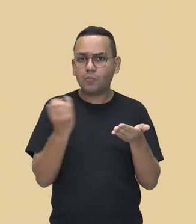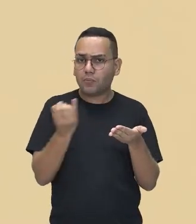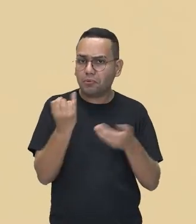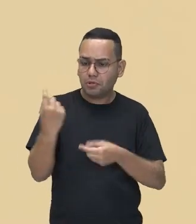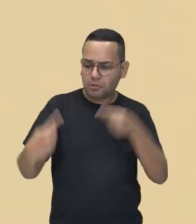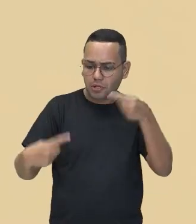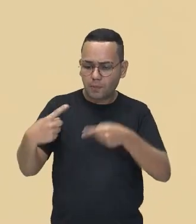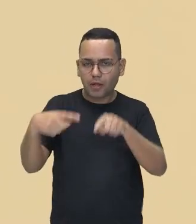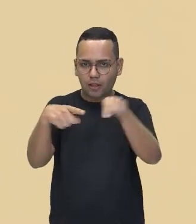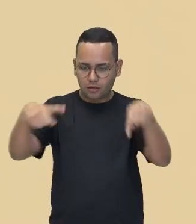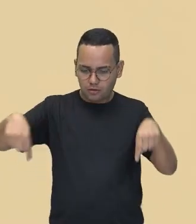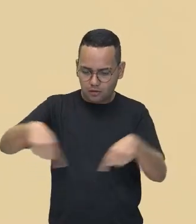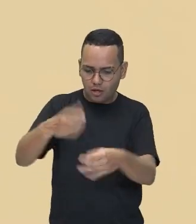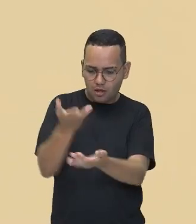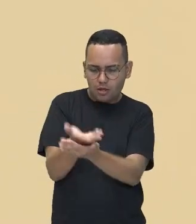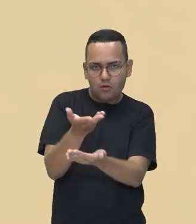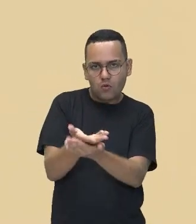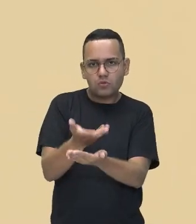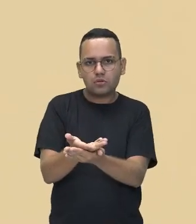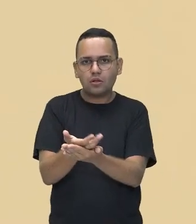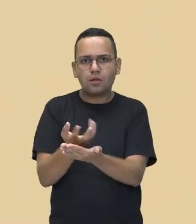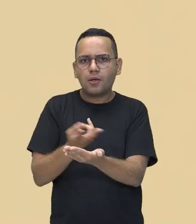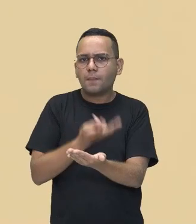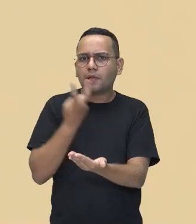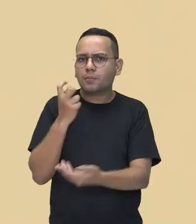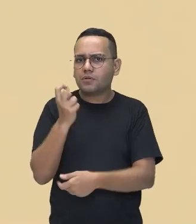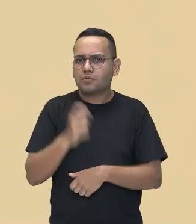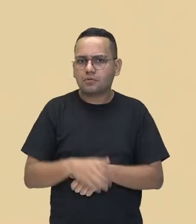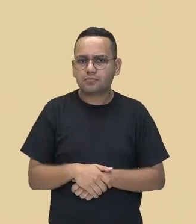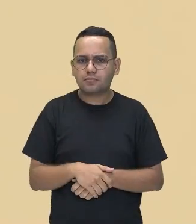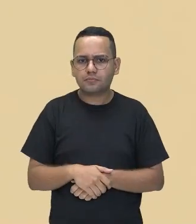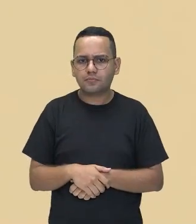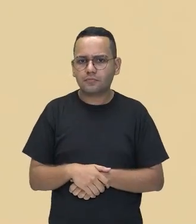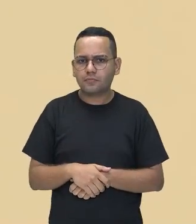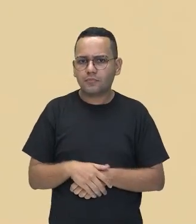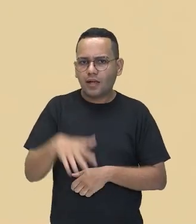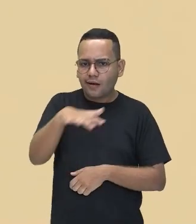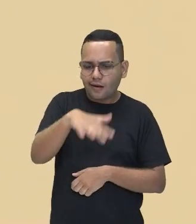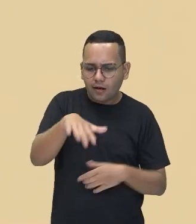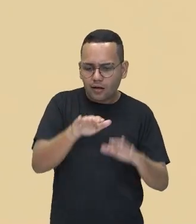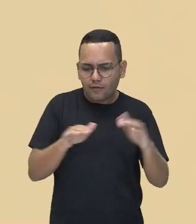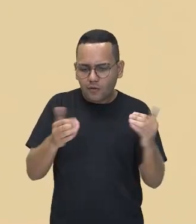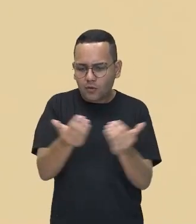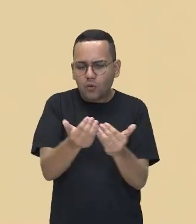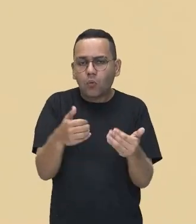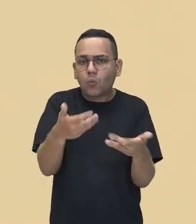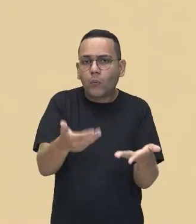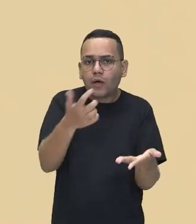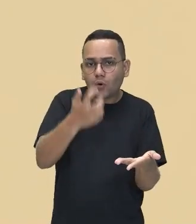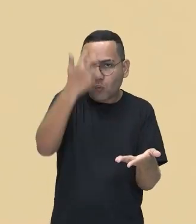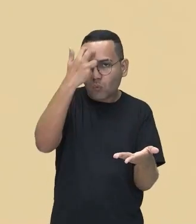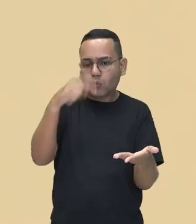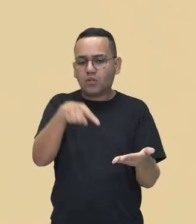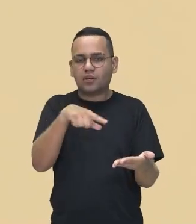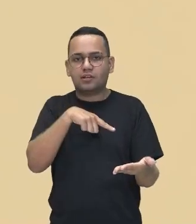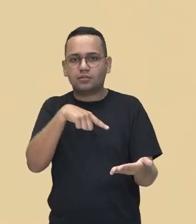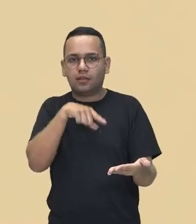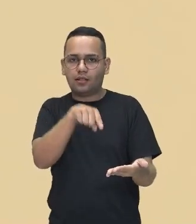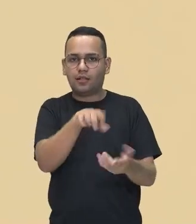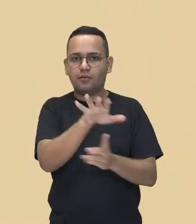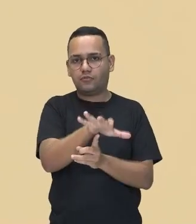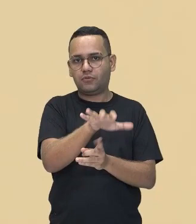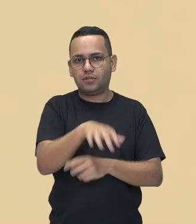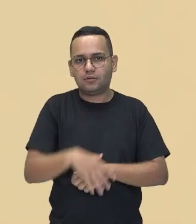outras comunidades o que a tua comunidade ela, né, carrega, então, de cultura. O que você, então, aí nesse